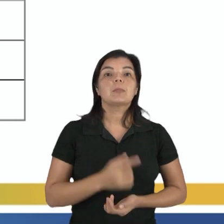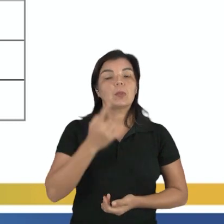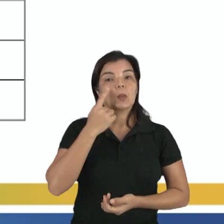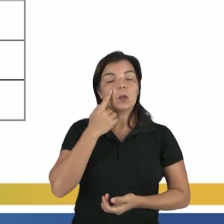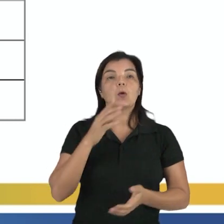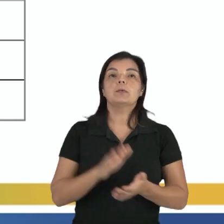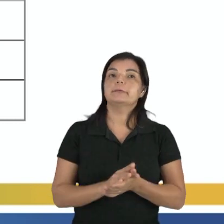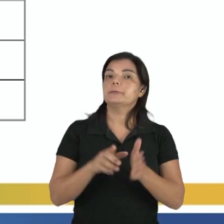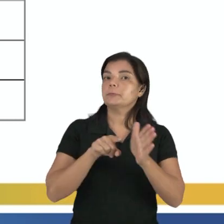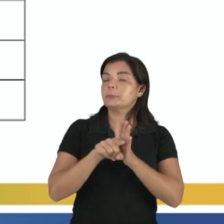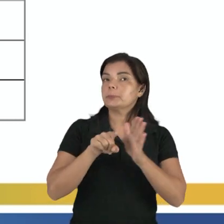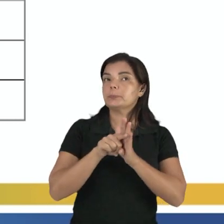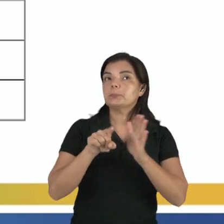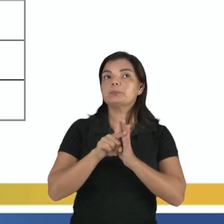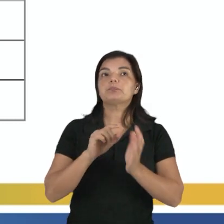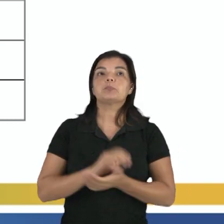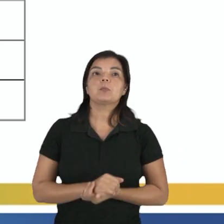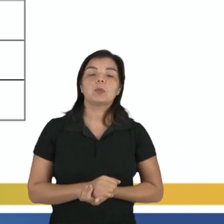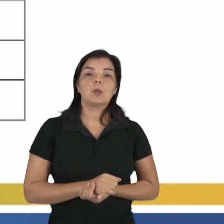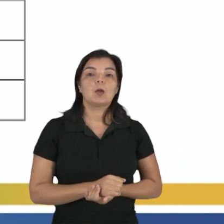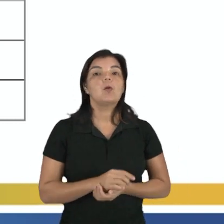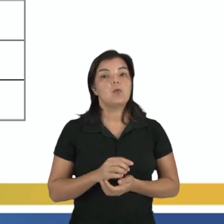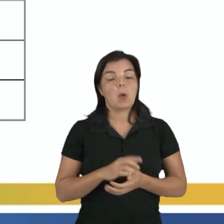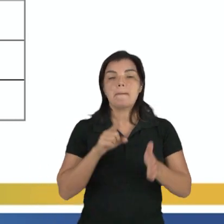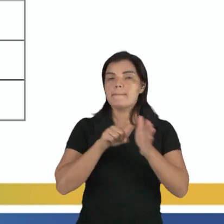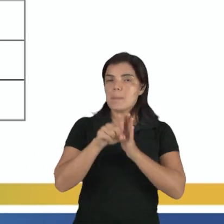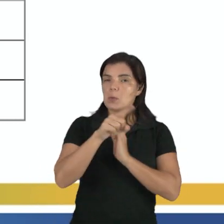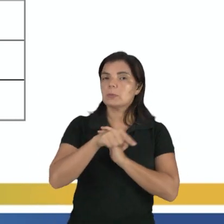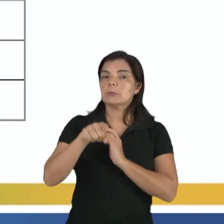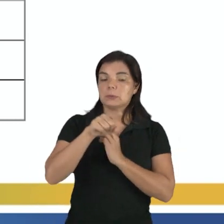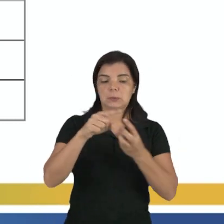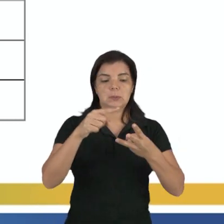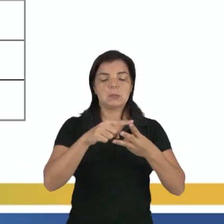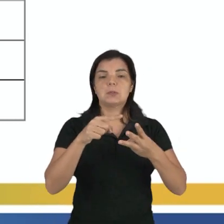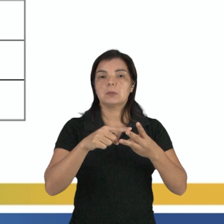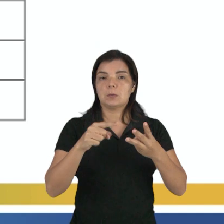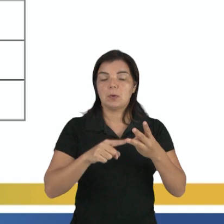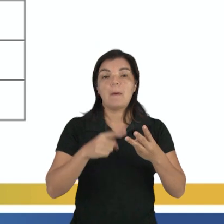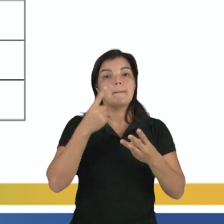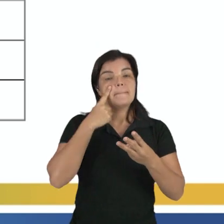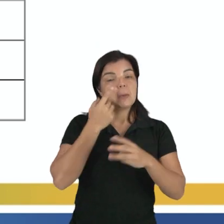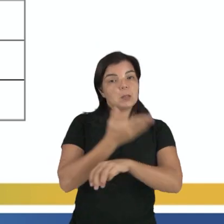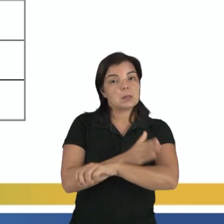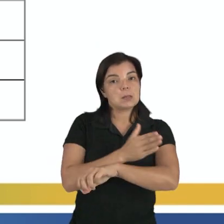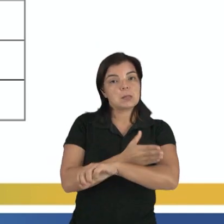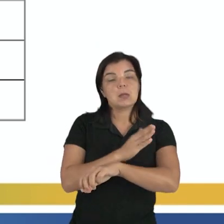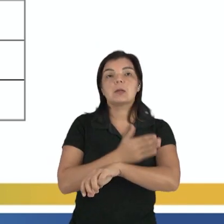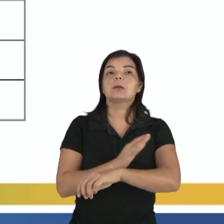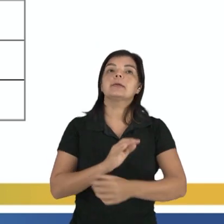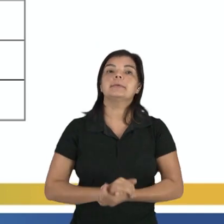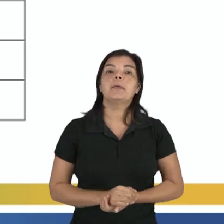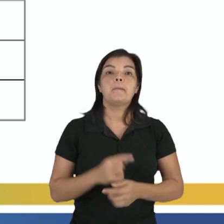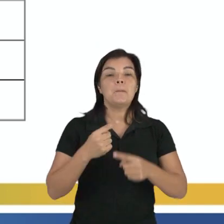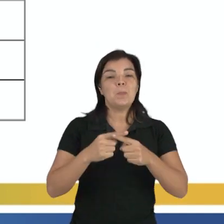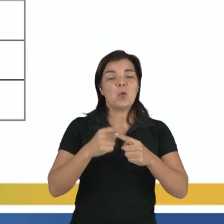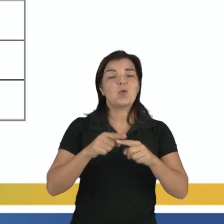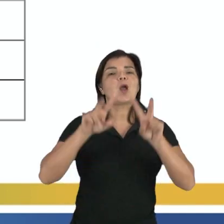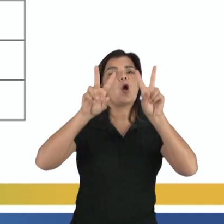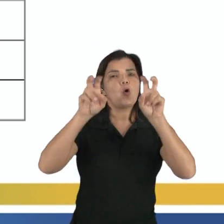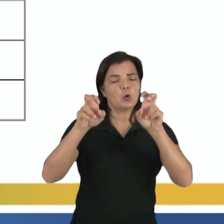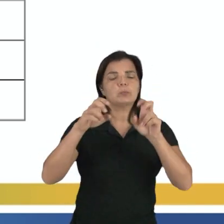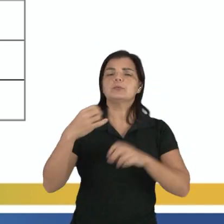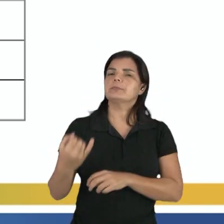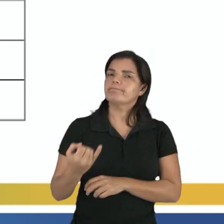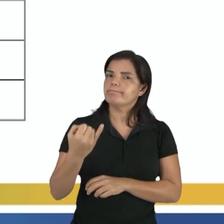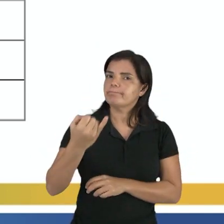e vamos para umas questões tá respeito disso eu coloquei bastante questões aqui por 3 questões para gente trabalhar a respeito disso porque senão assunto